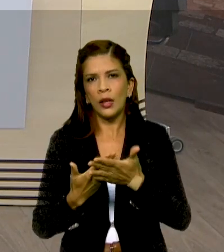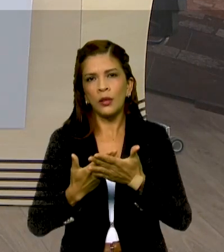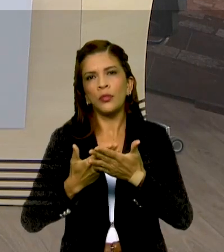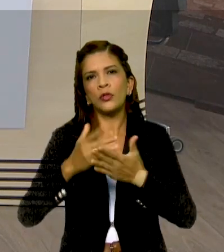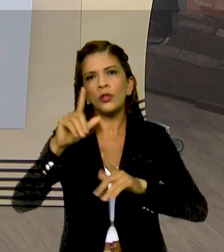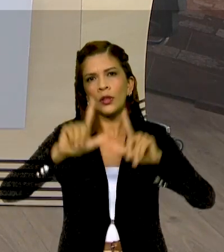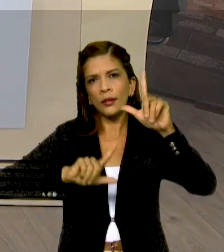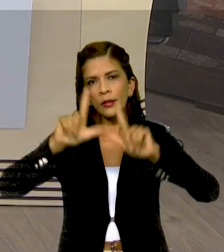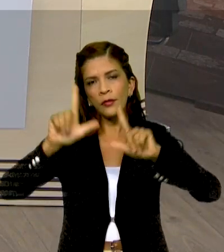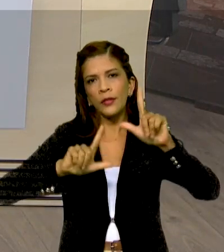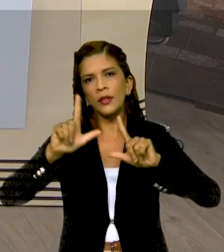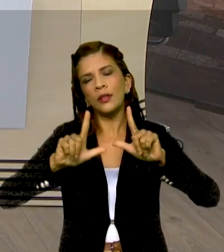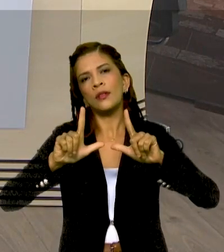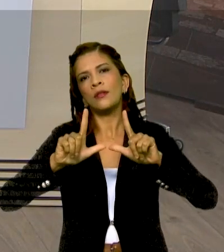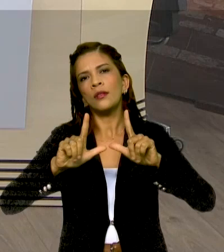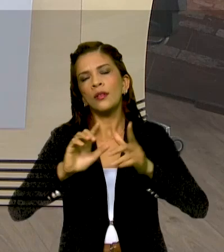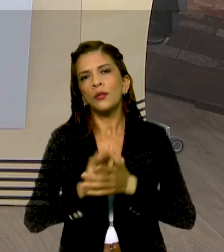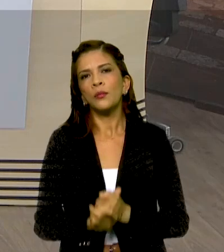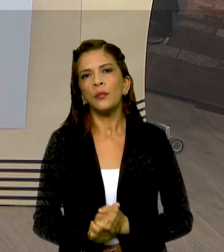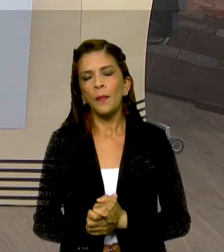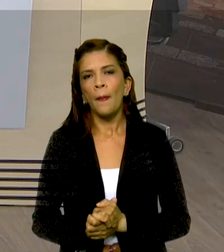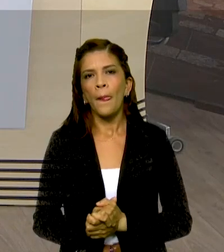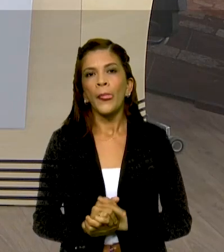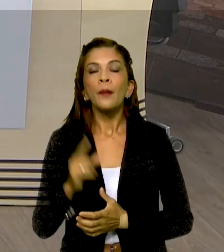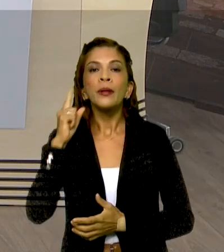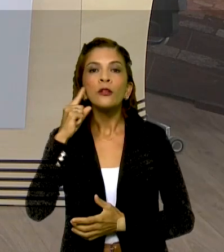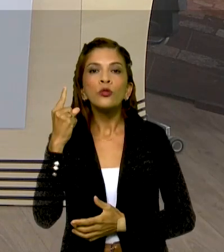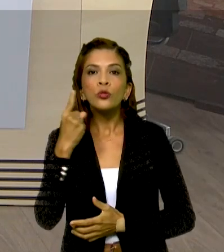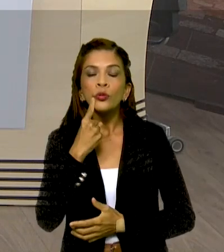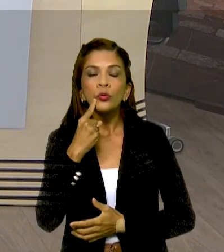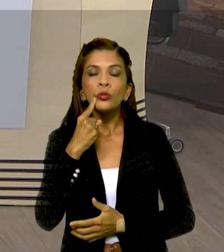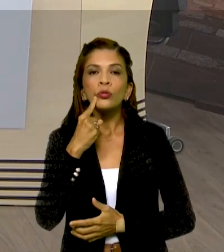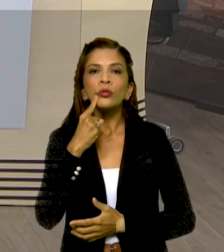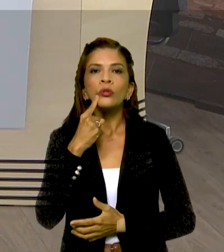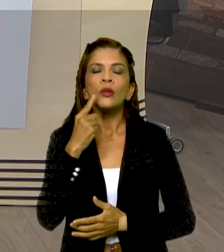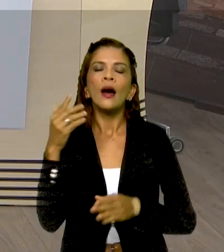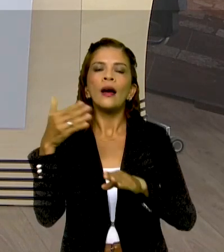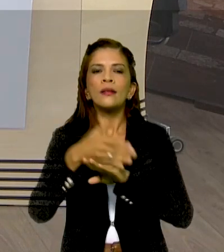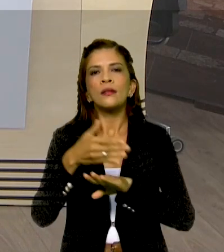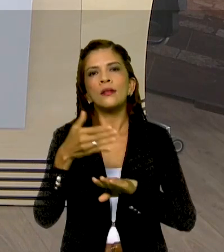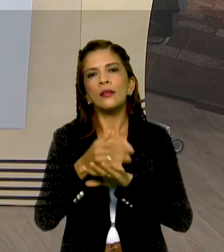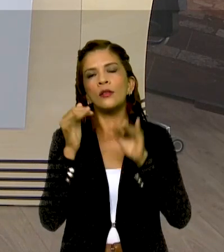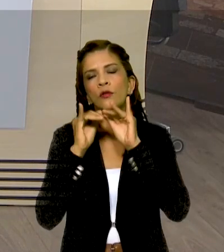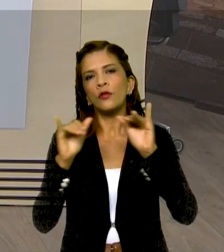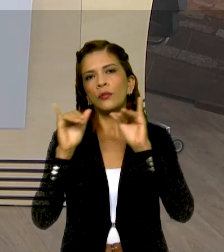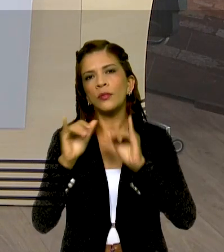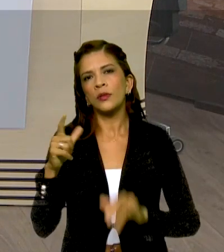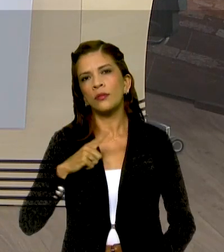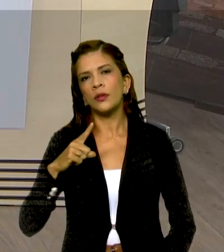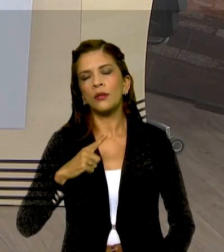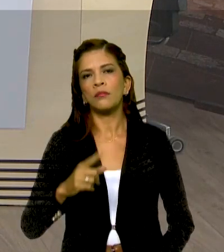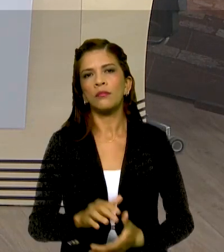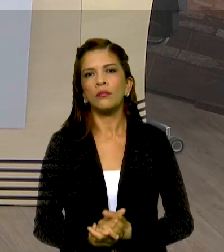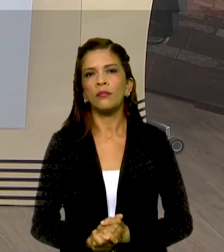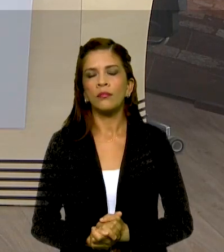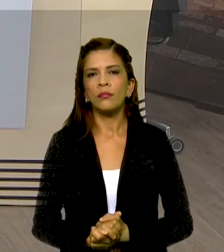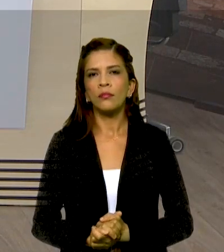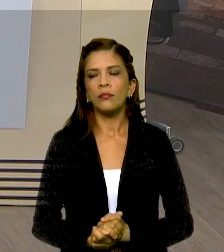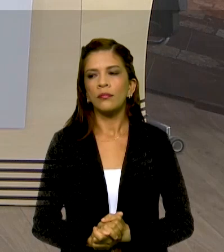colocar o intérprete de Libras para que a pessoa surda também tenha acesso a essa informação.